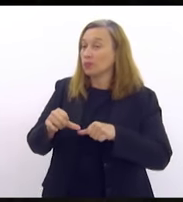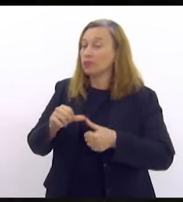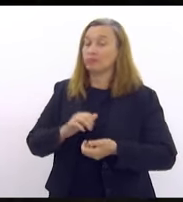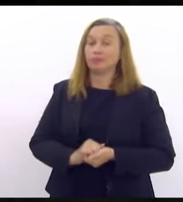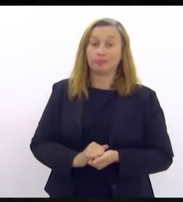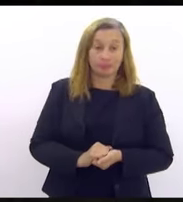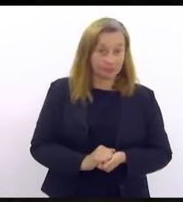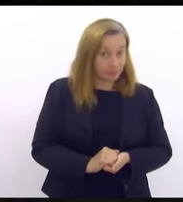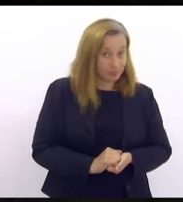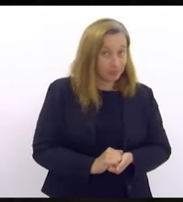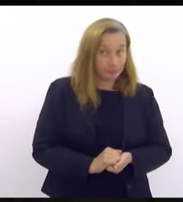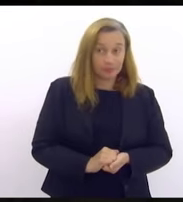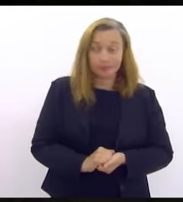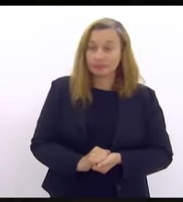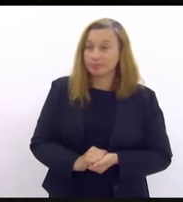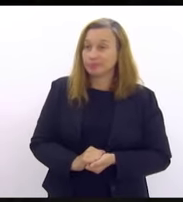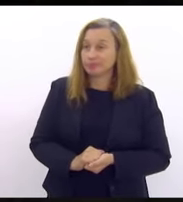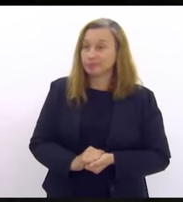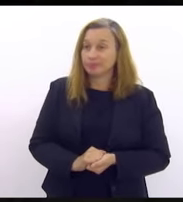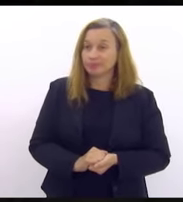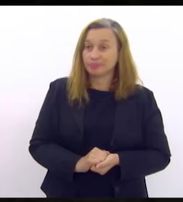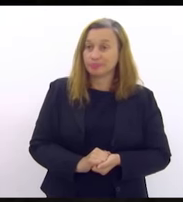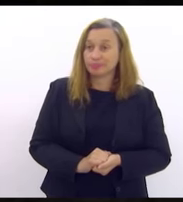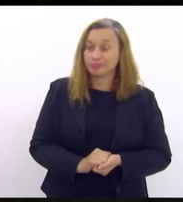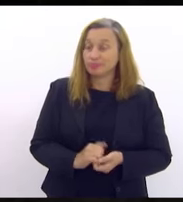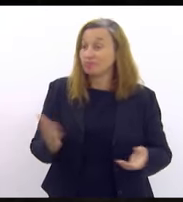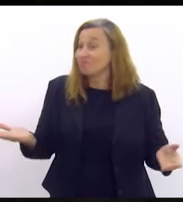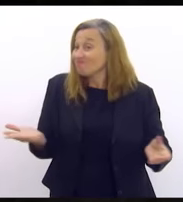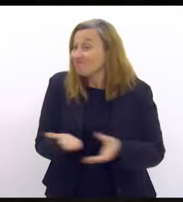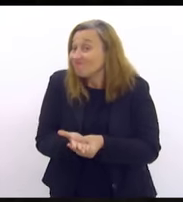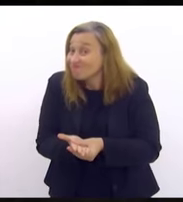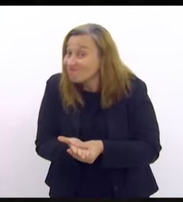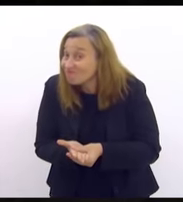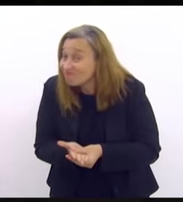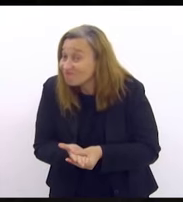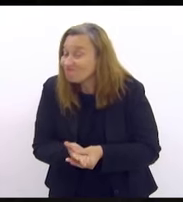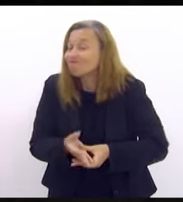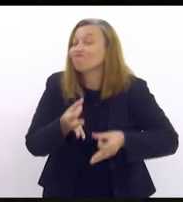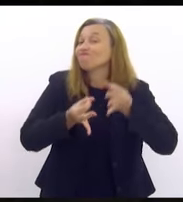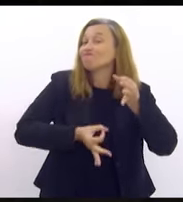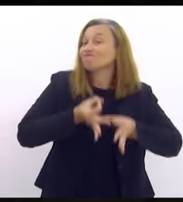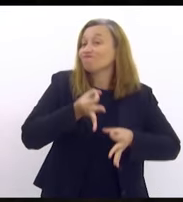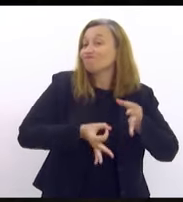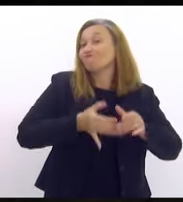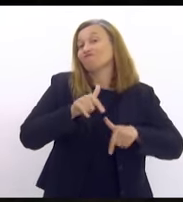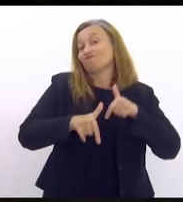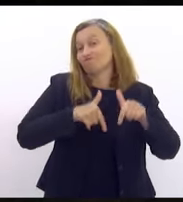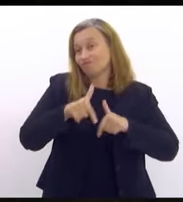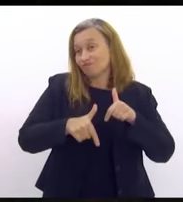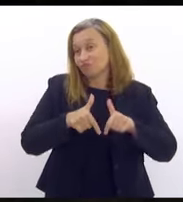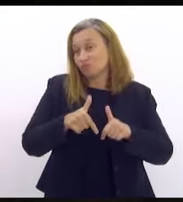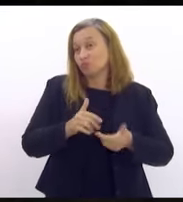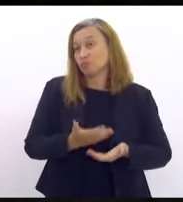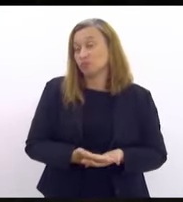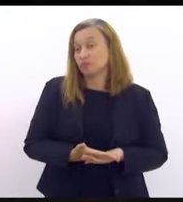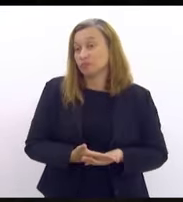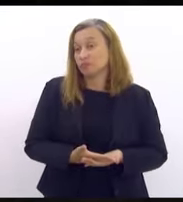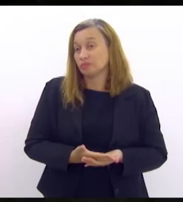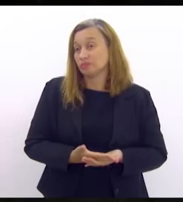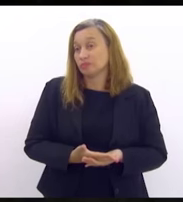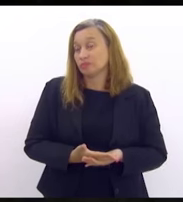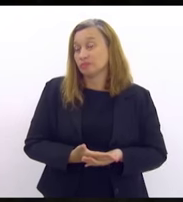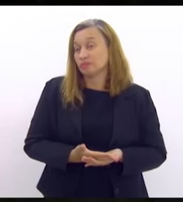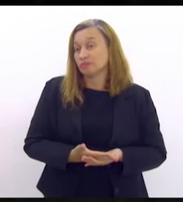eh o a os processos da Justiça do Trabalho foram sendo feitos de